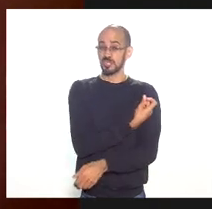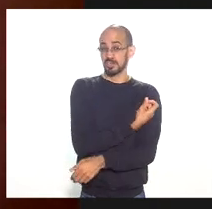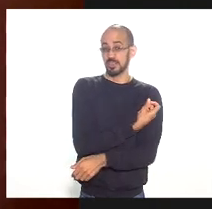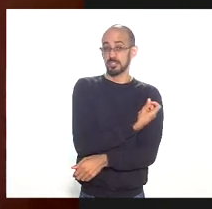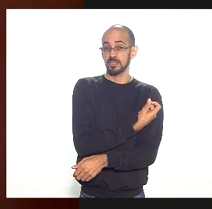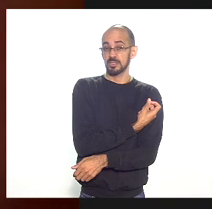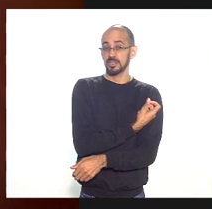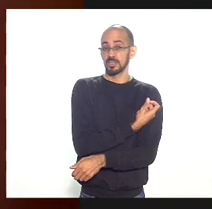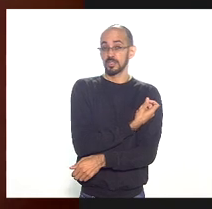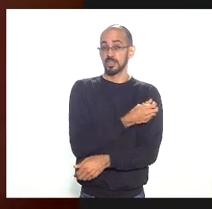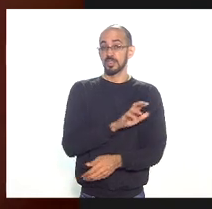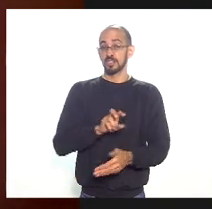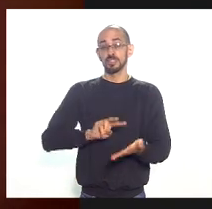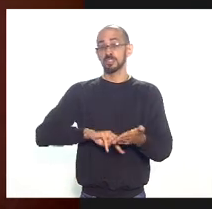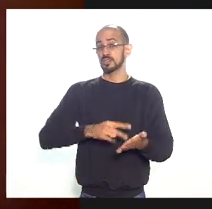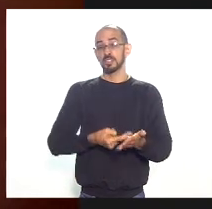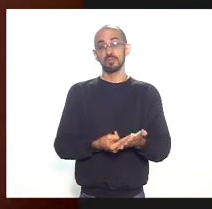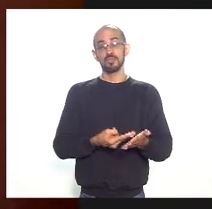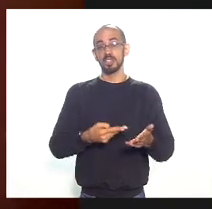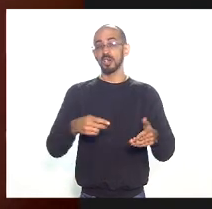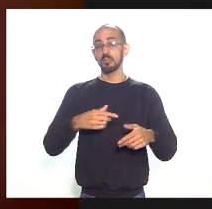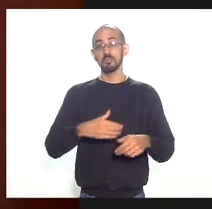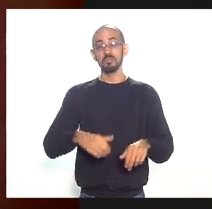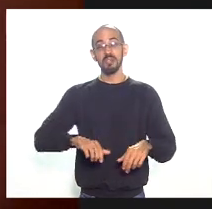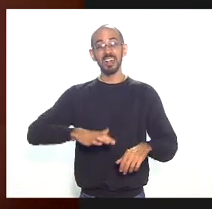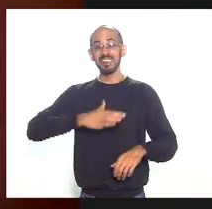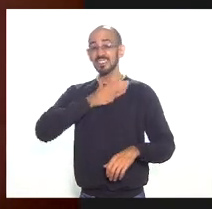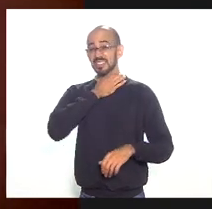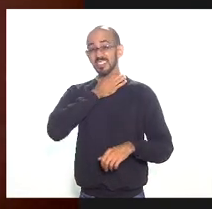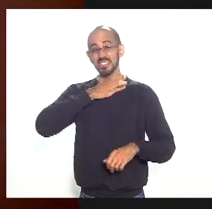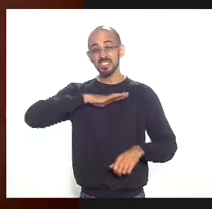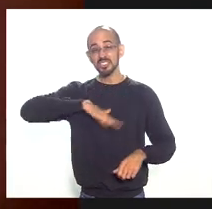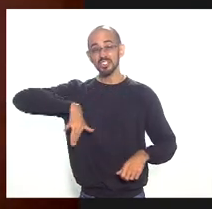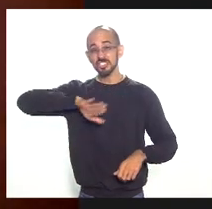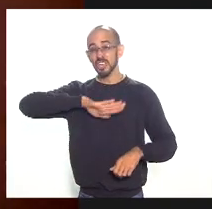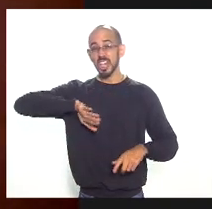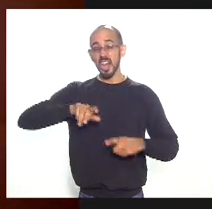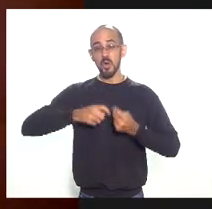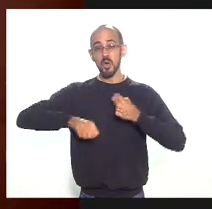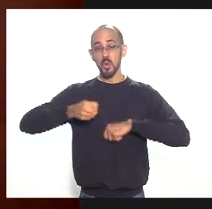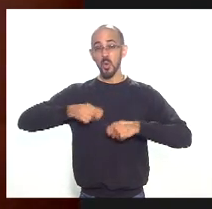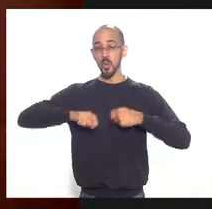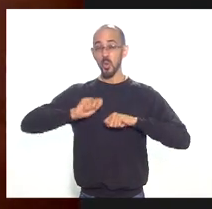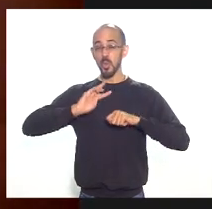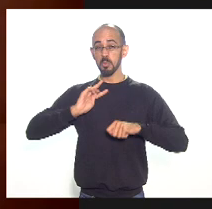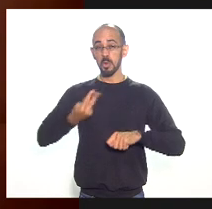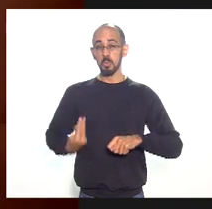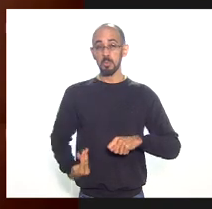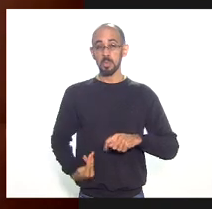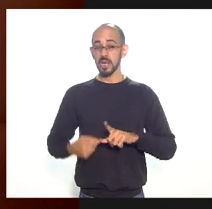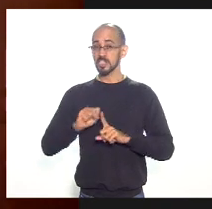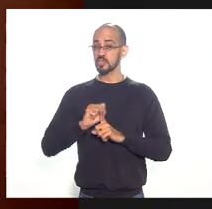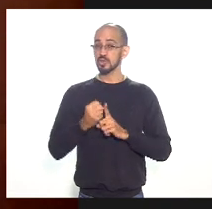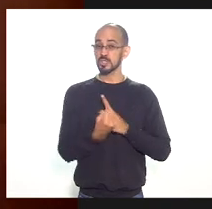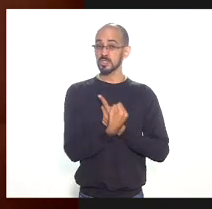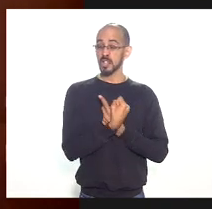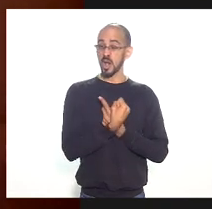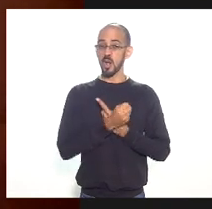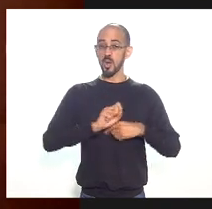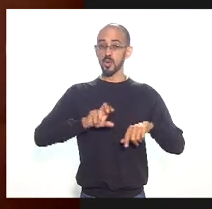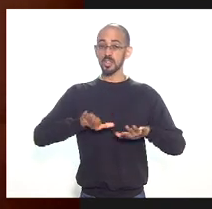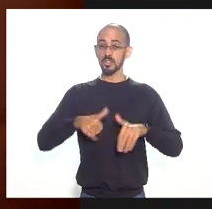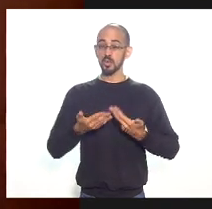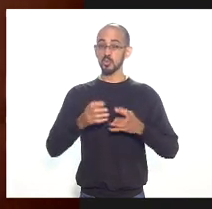estamos vivendo num momento de crise humanitária, econômica e social. Então, portanto, todos os